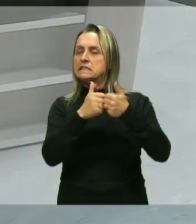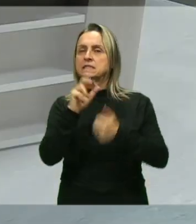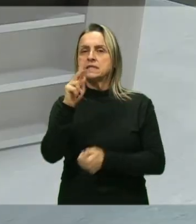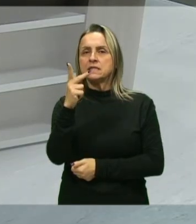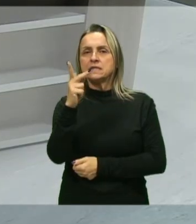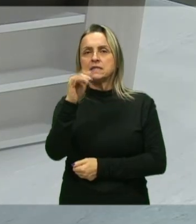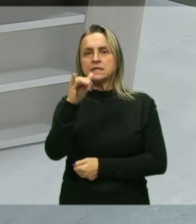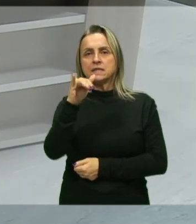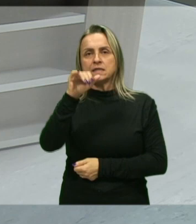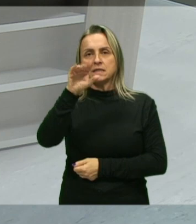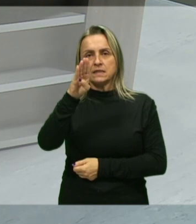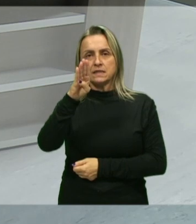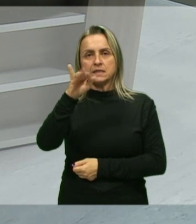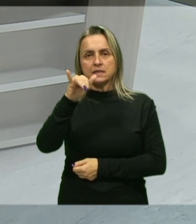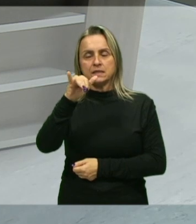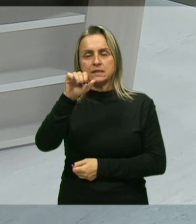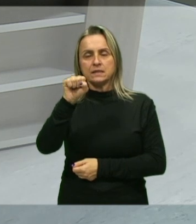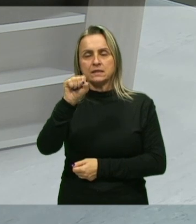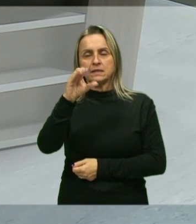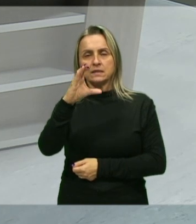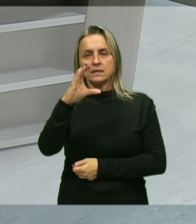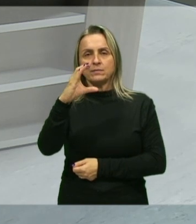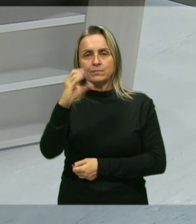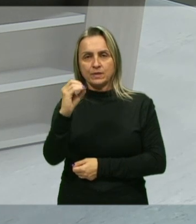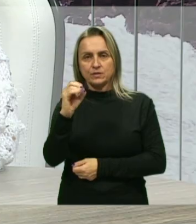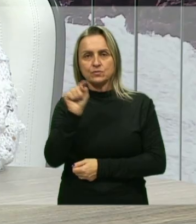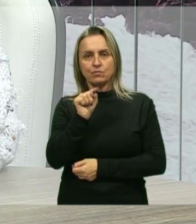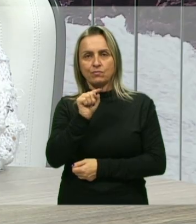é Hibisco_Cão-Guia.